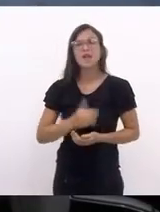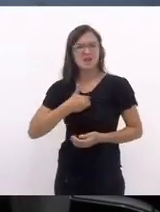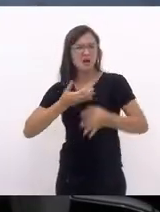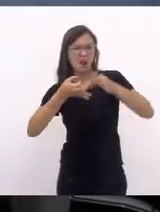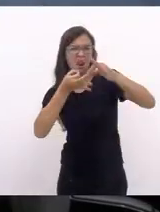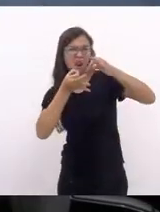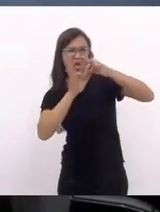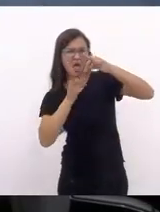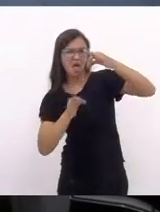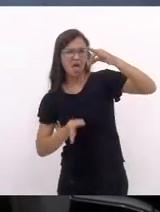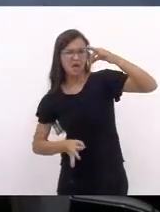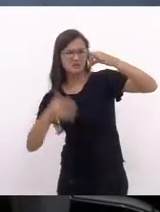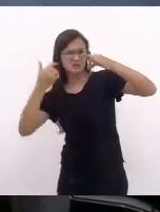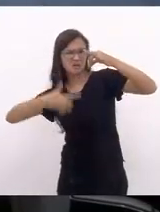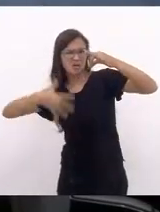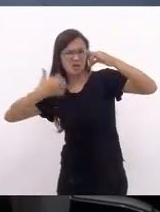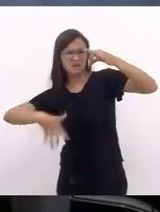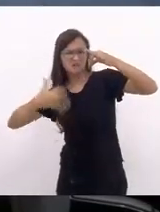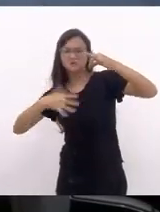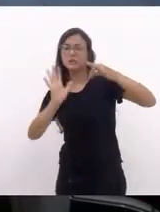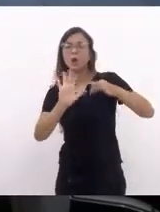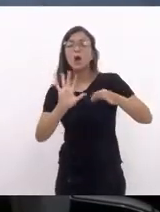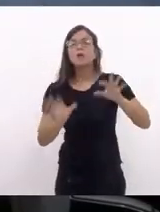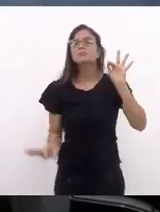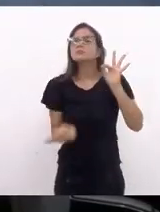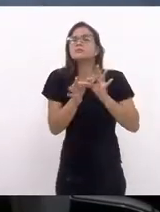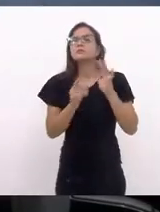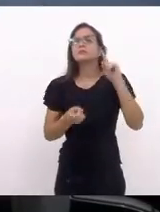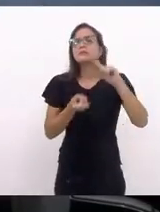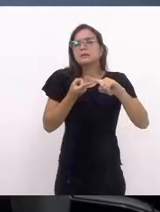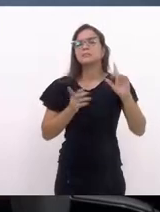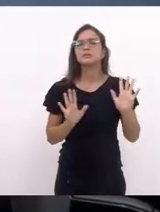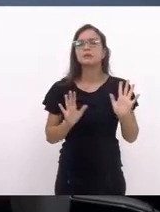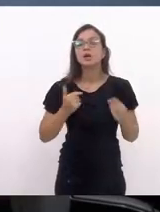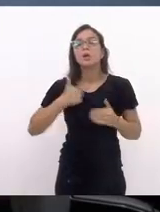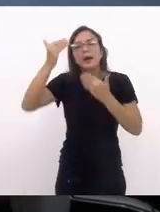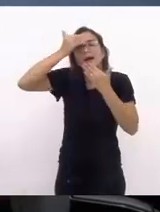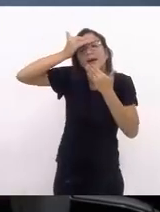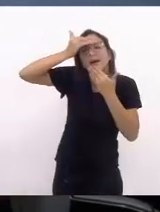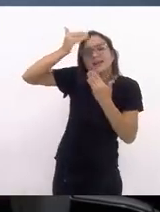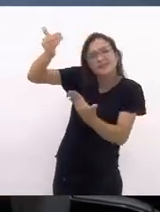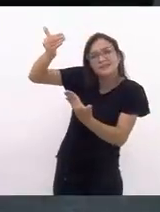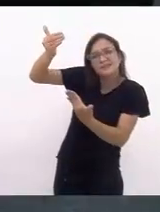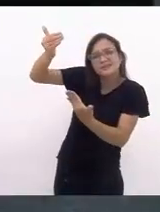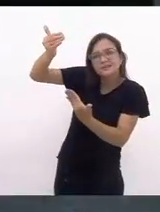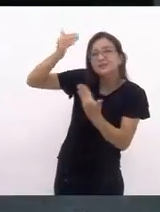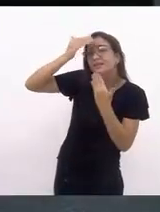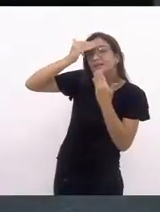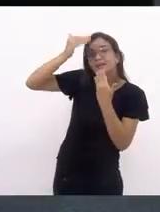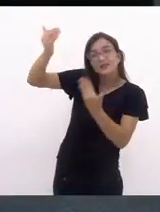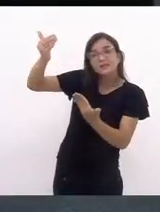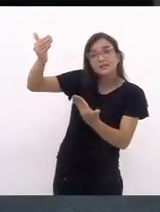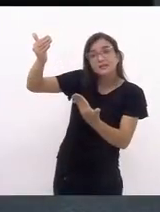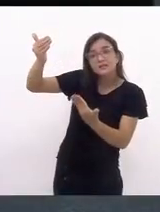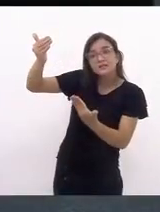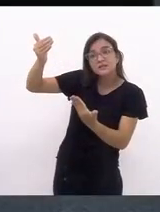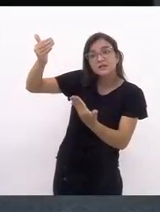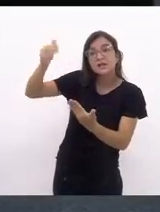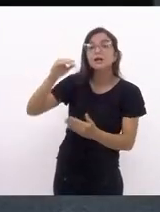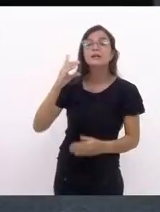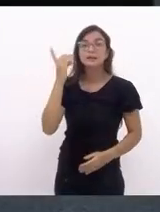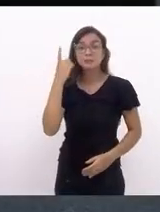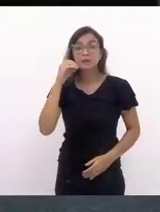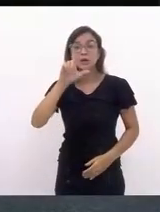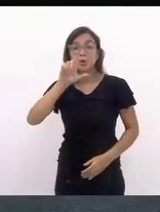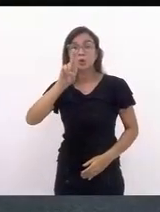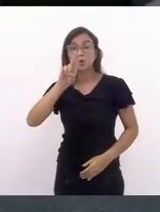me alongar muito é mais para agradecer mesmo quero agradecer assim como muito bem falou o Deputado